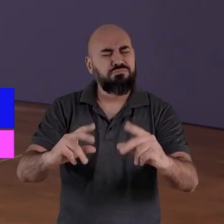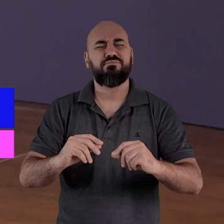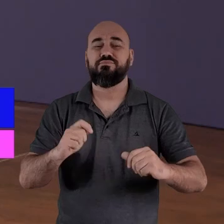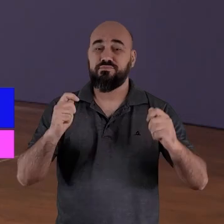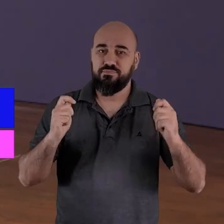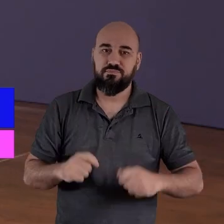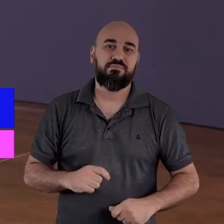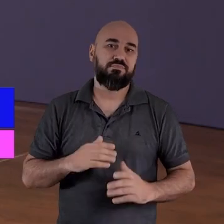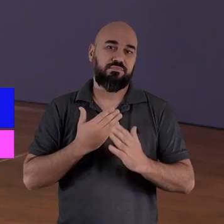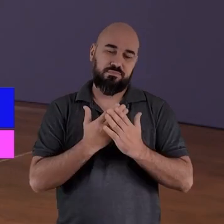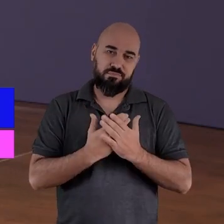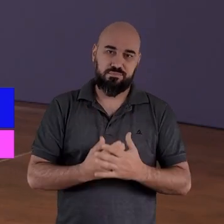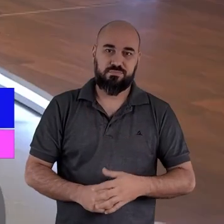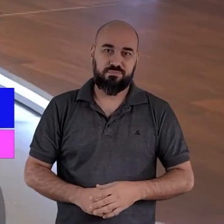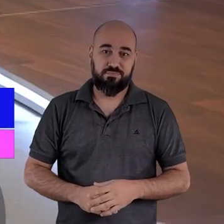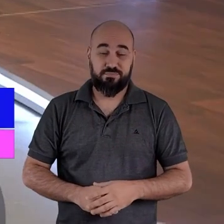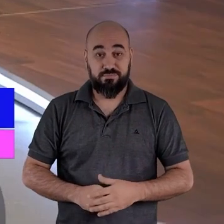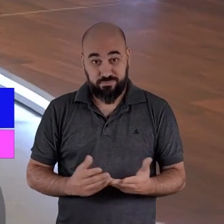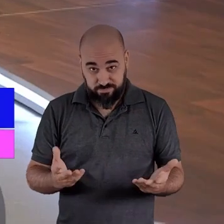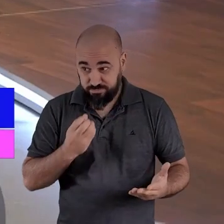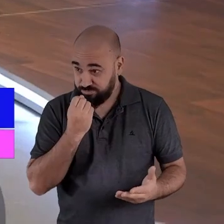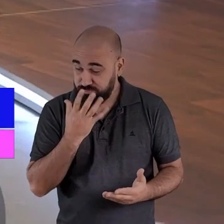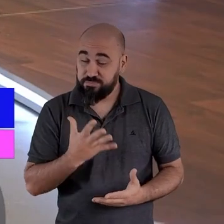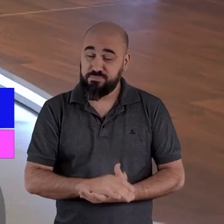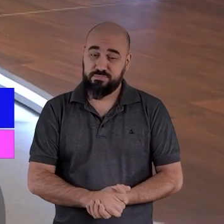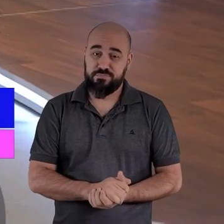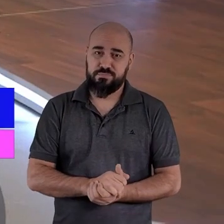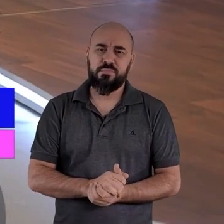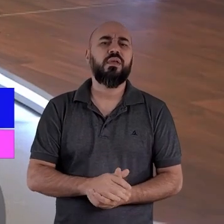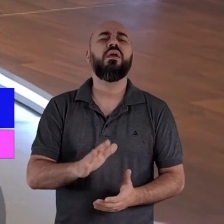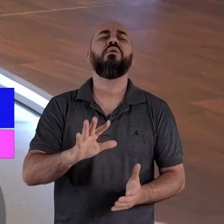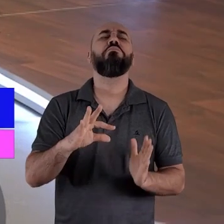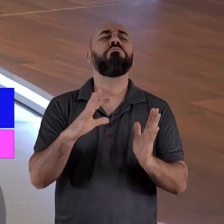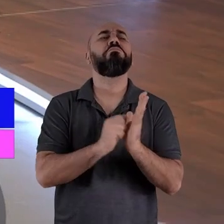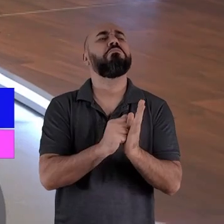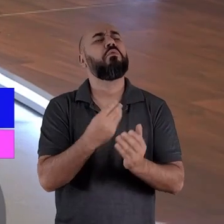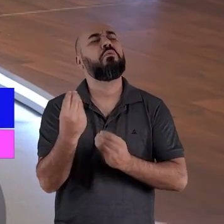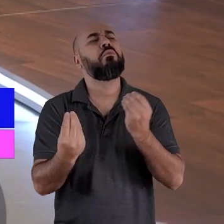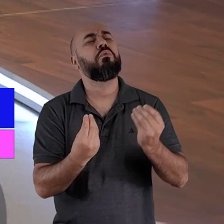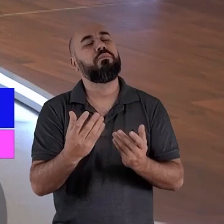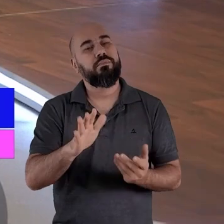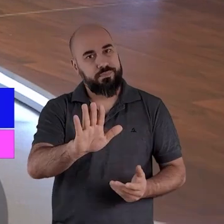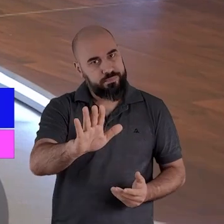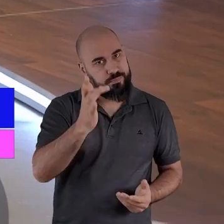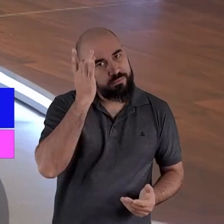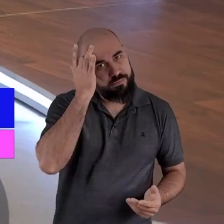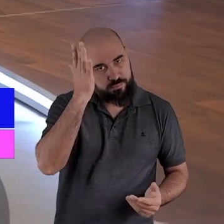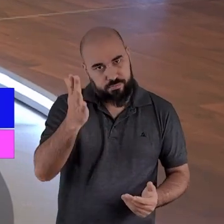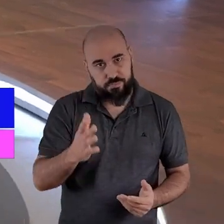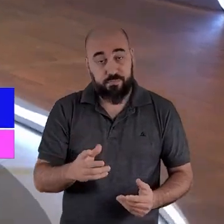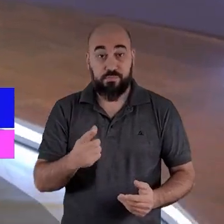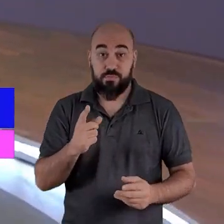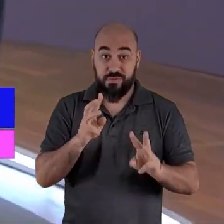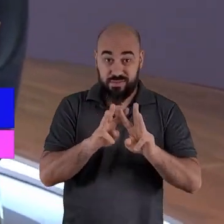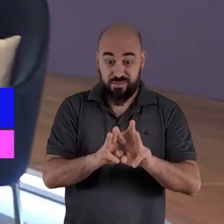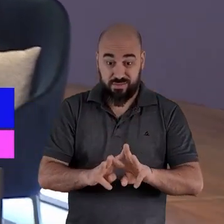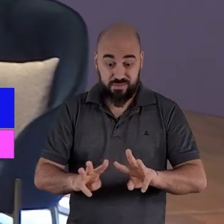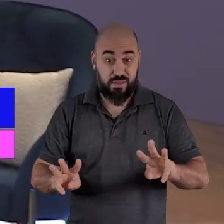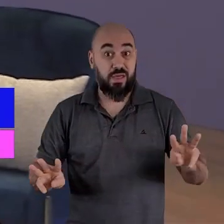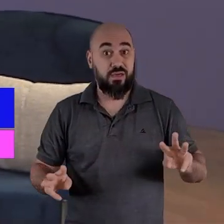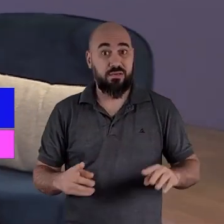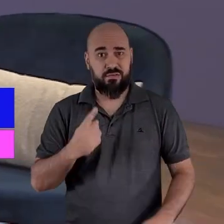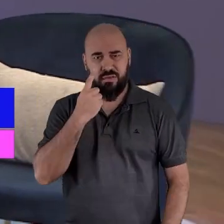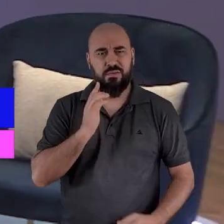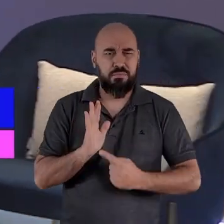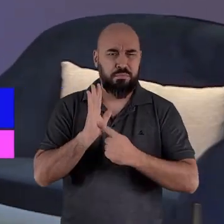parte desta escola bíblica. E matricular-se é muito simples. Você precisa ir no nosso site. Eu vou te mostrar aqui na